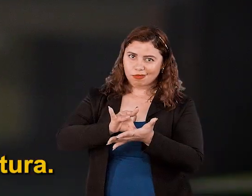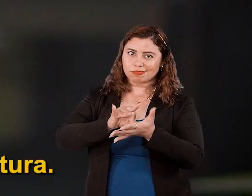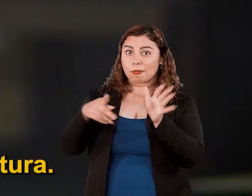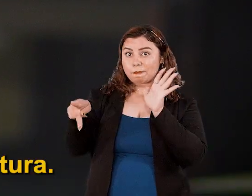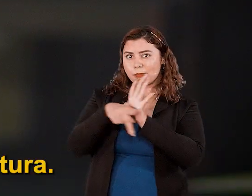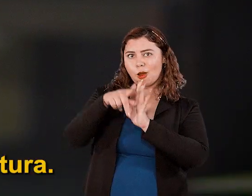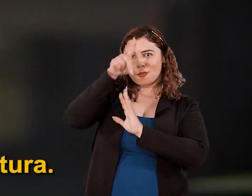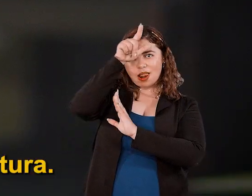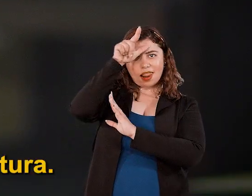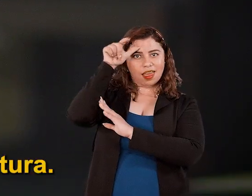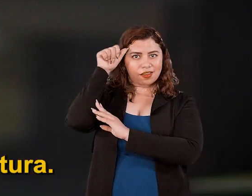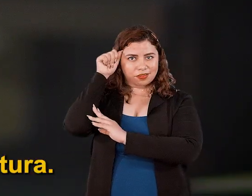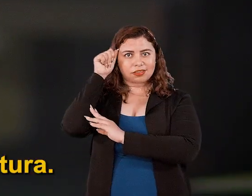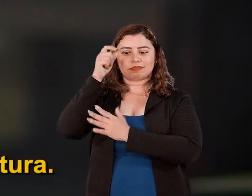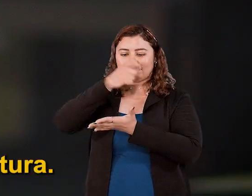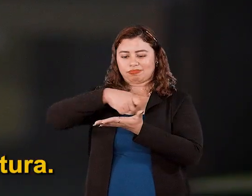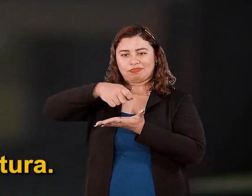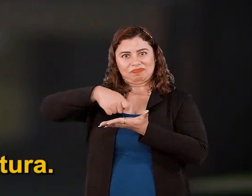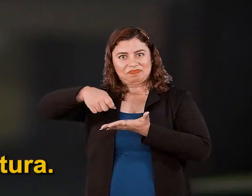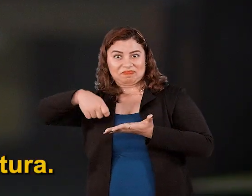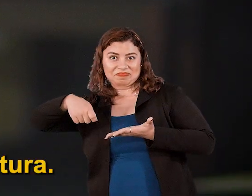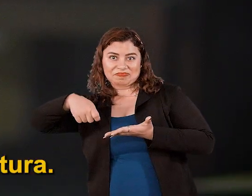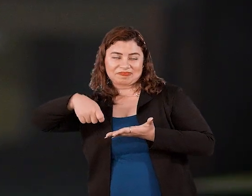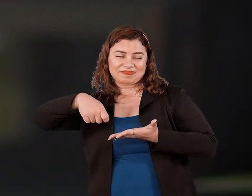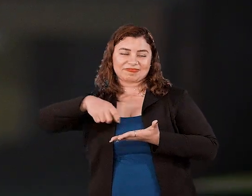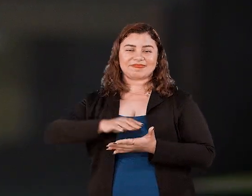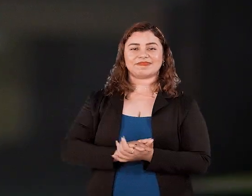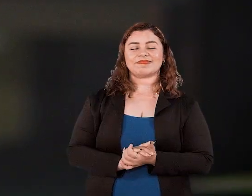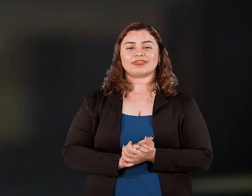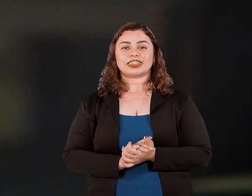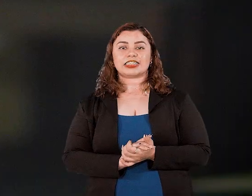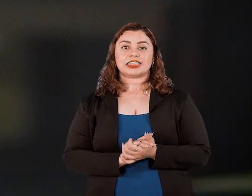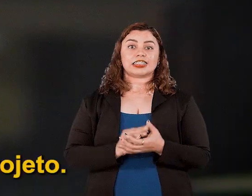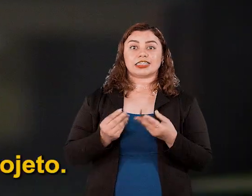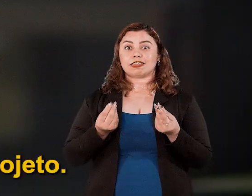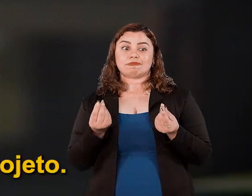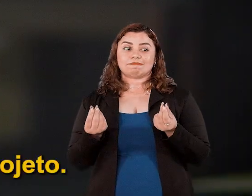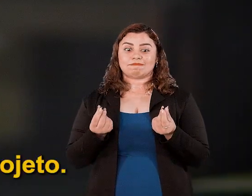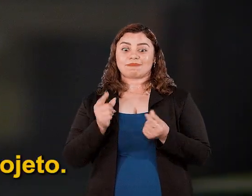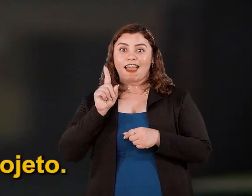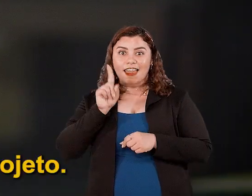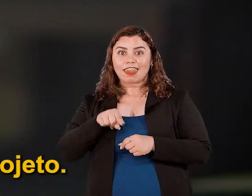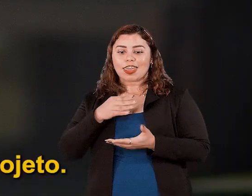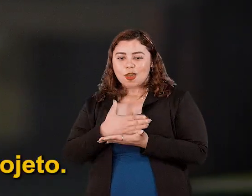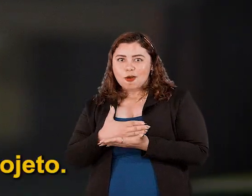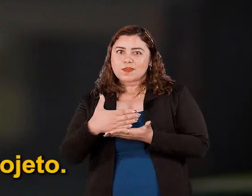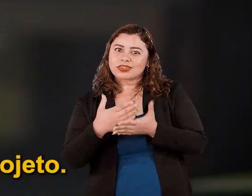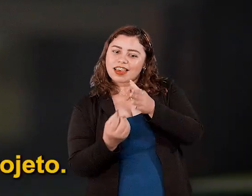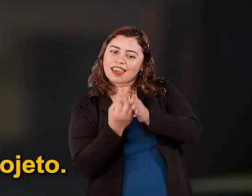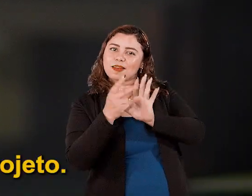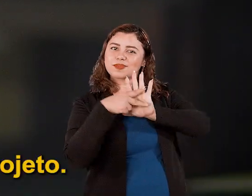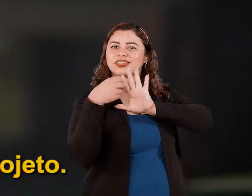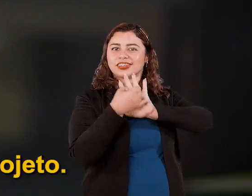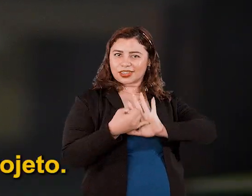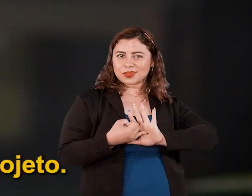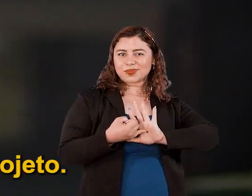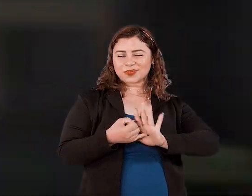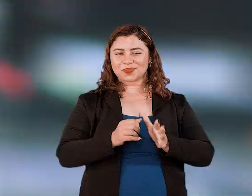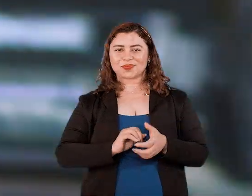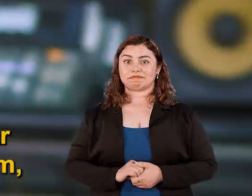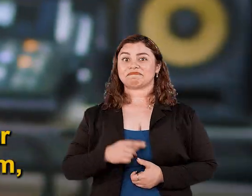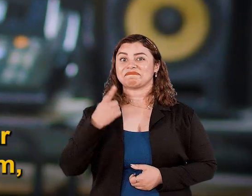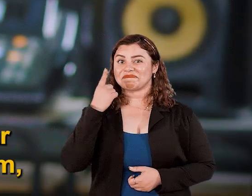os instrumentos que o Levino tinha escrito na partitura. E desse ponto que a gente começa a fazer esse